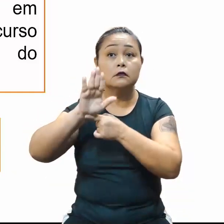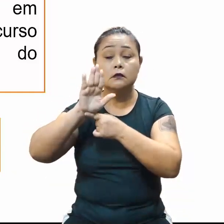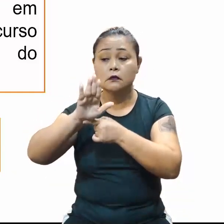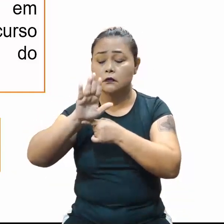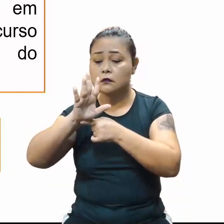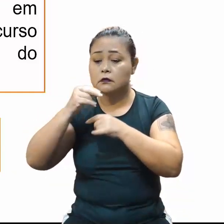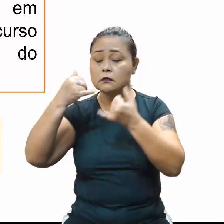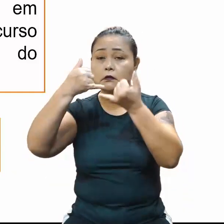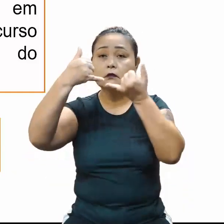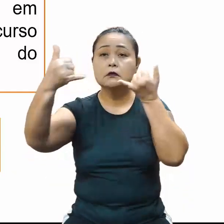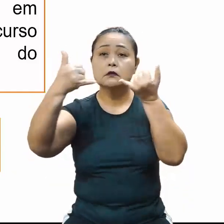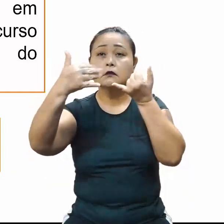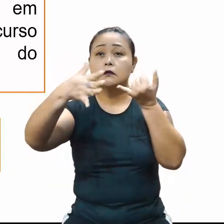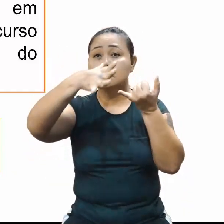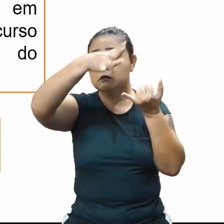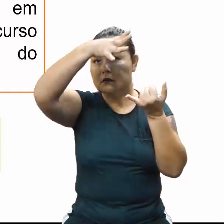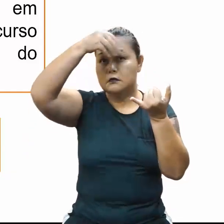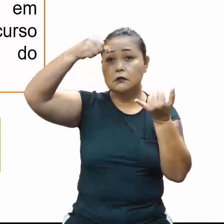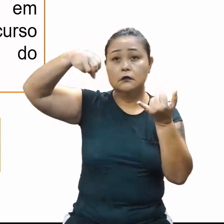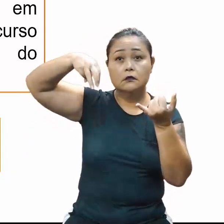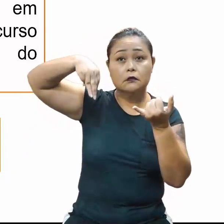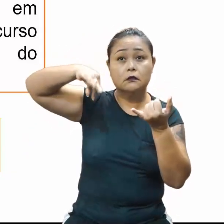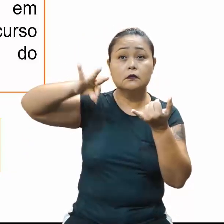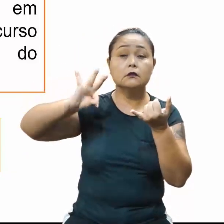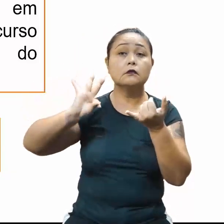linha telegráfica do Mato Grosso a Goiás.